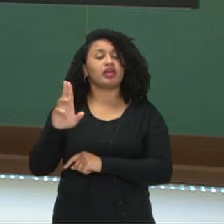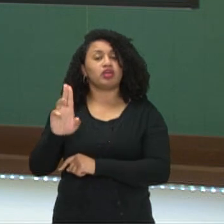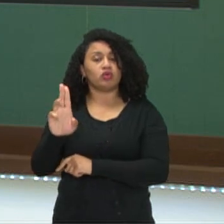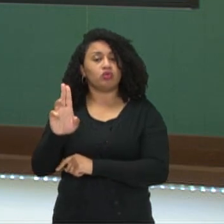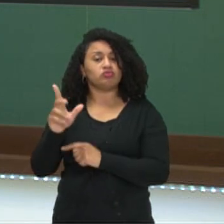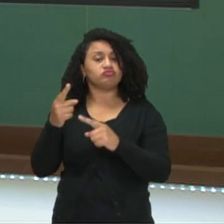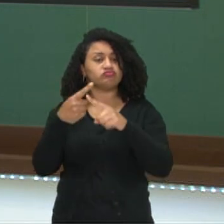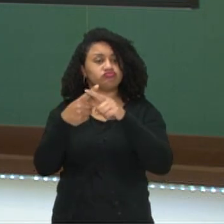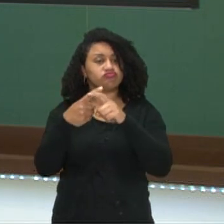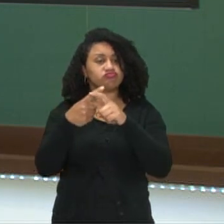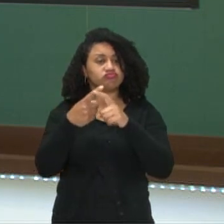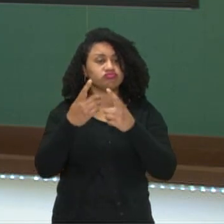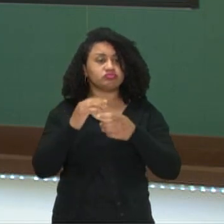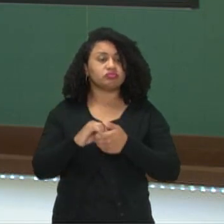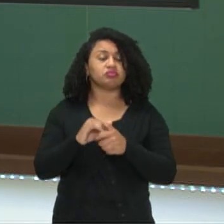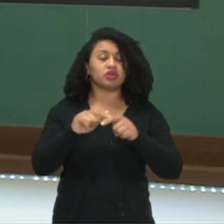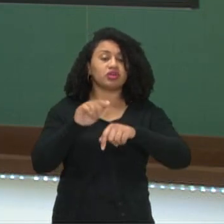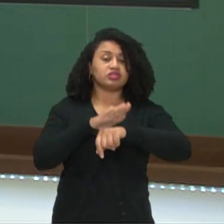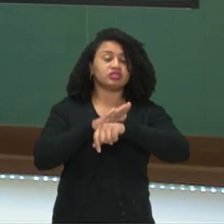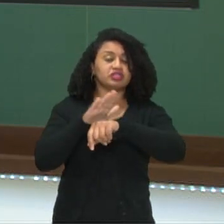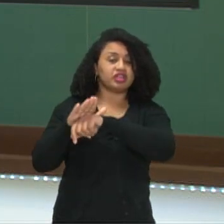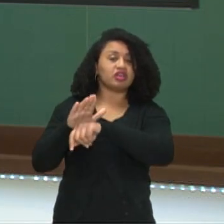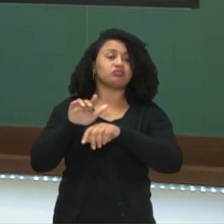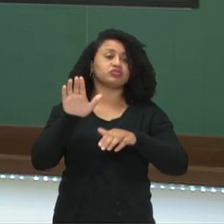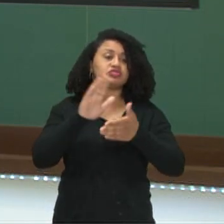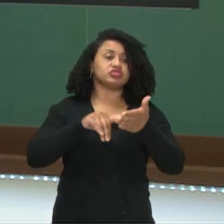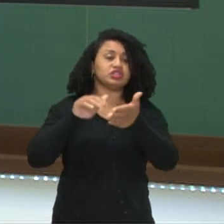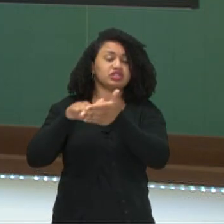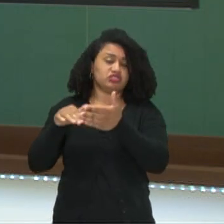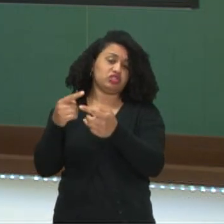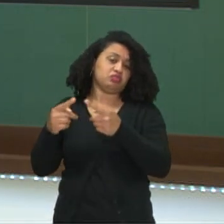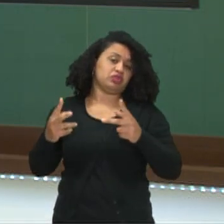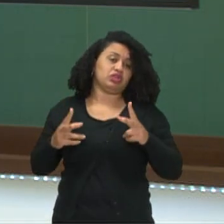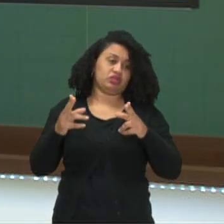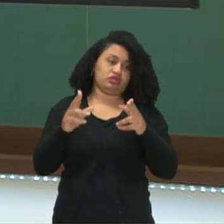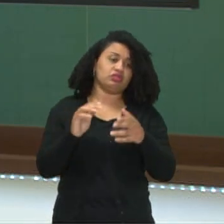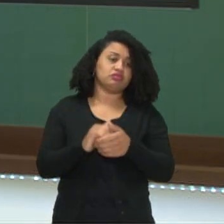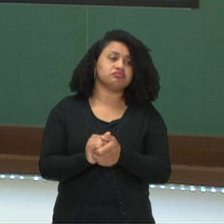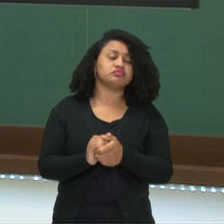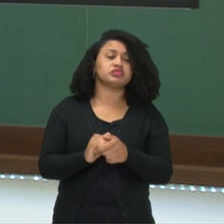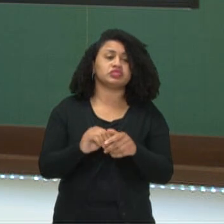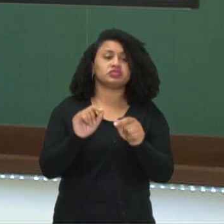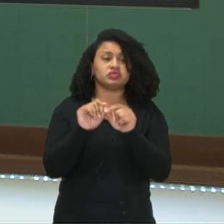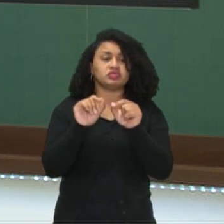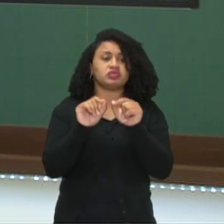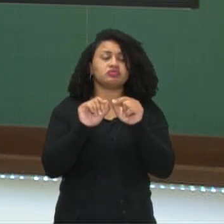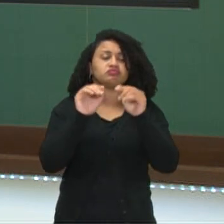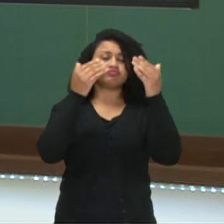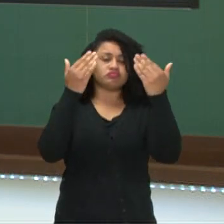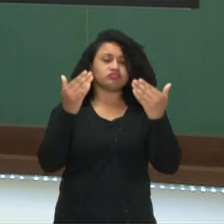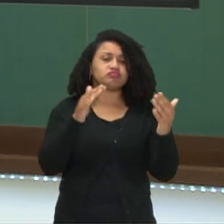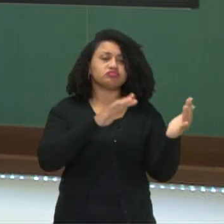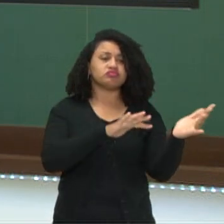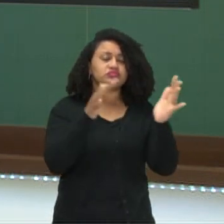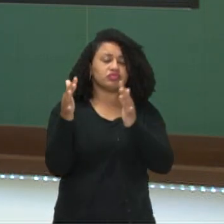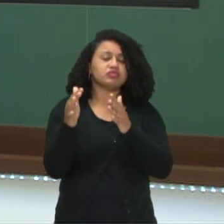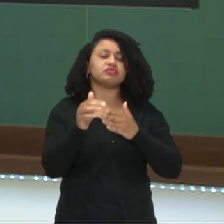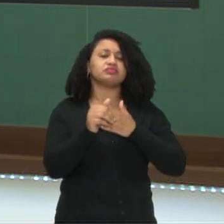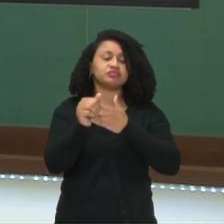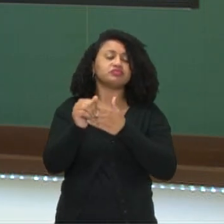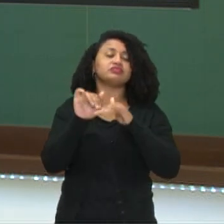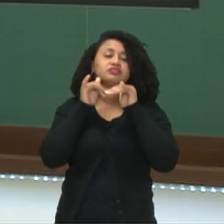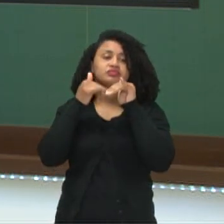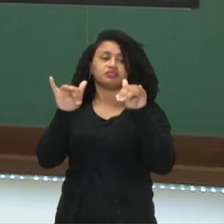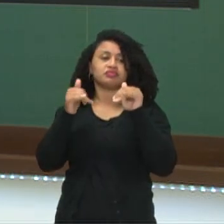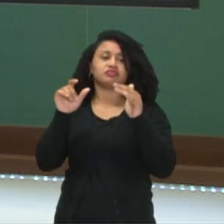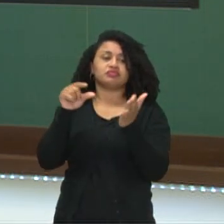tempo, vezes tensão. Corta o tempo nos dois casos, que é o mesmo. Eu estou analisando a condução elétrica no